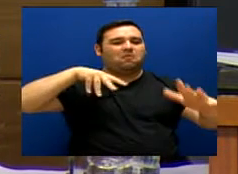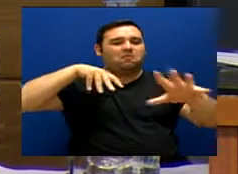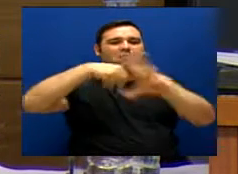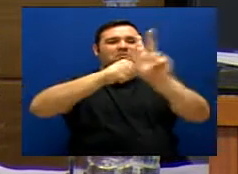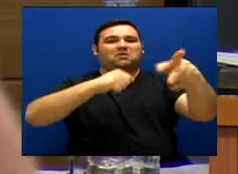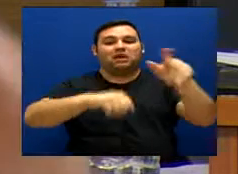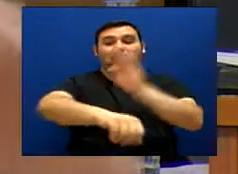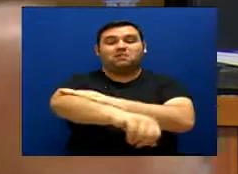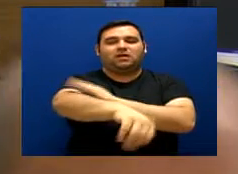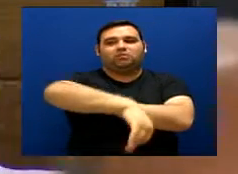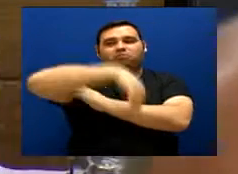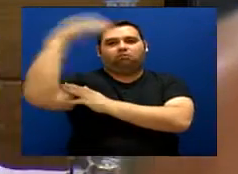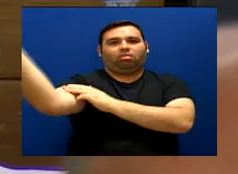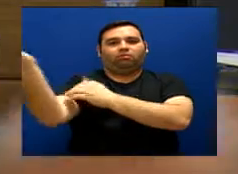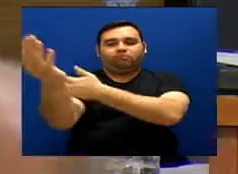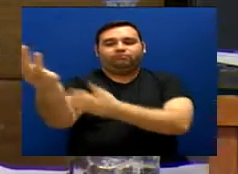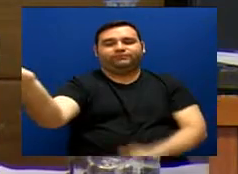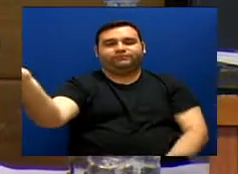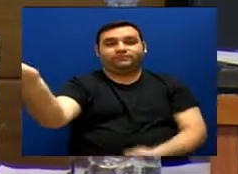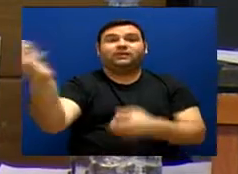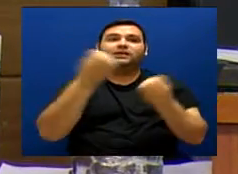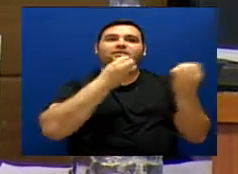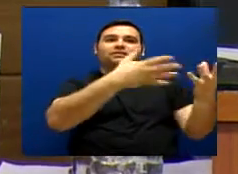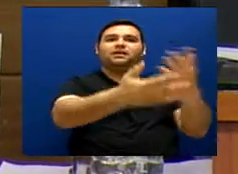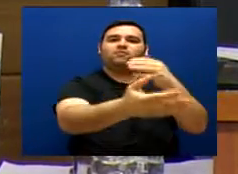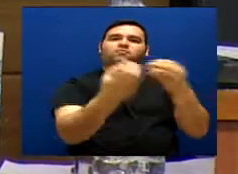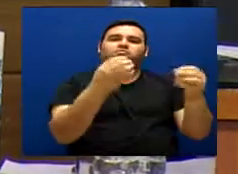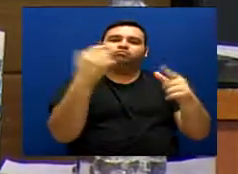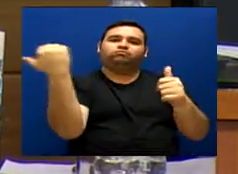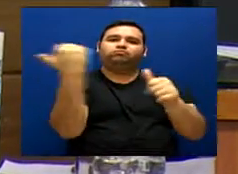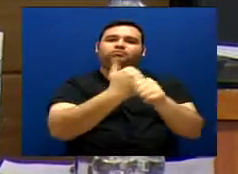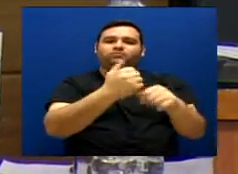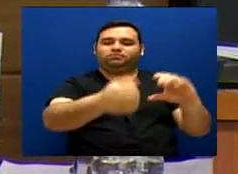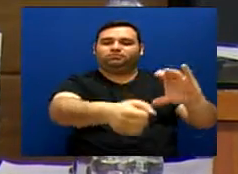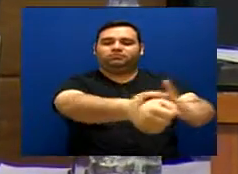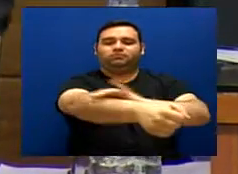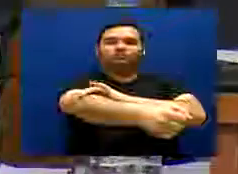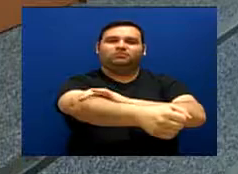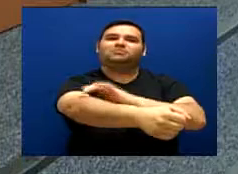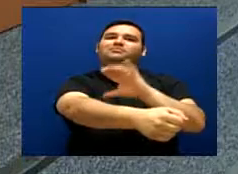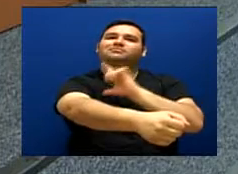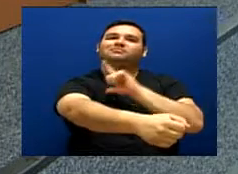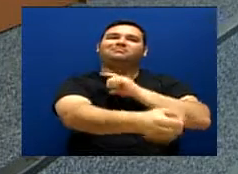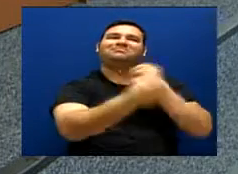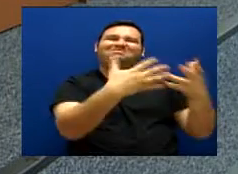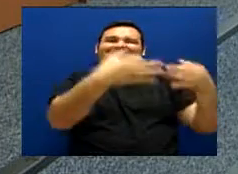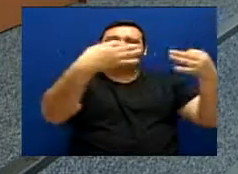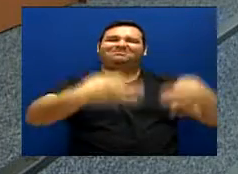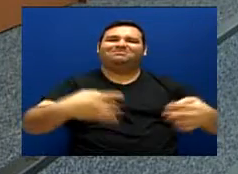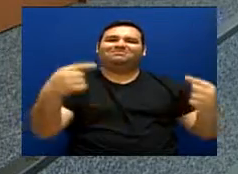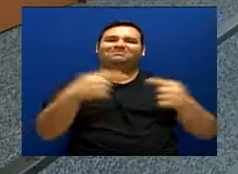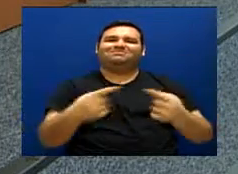vereador na Paulista. Vereador França. Com certeza. Vereador Hudson Pessino, voto sim.